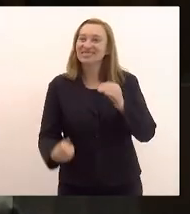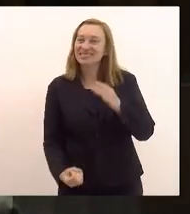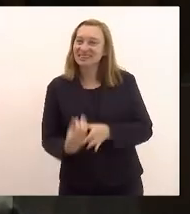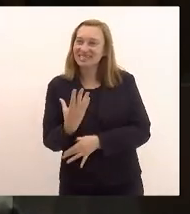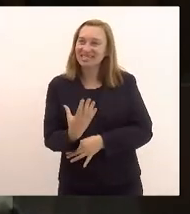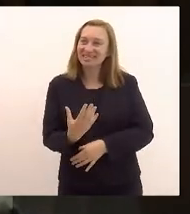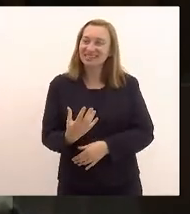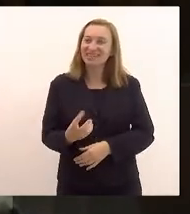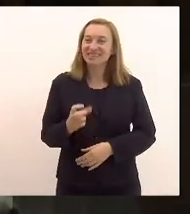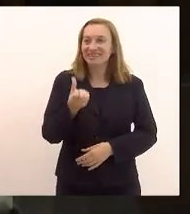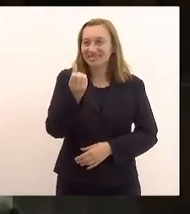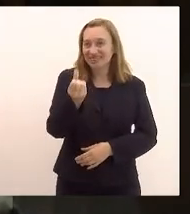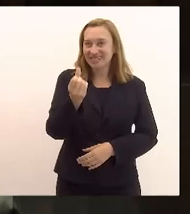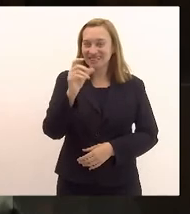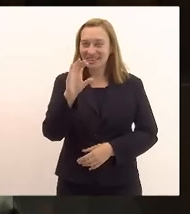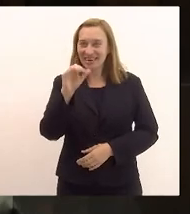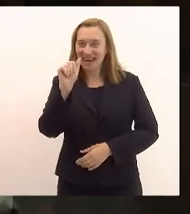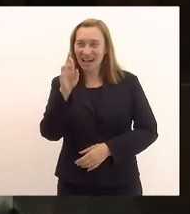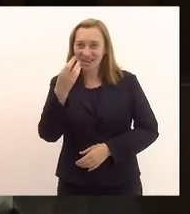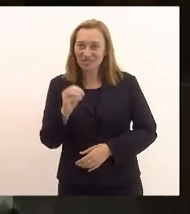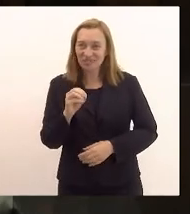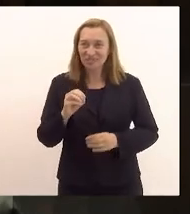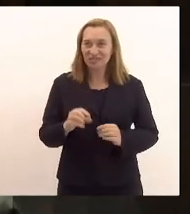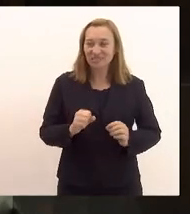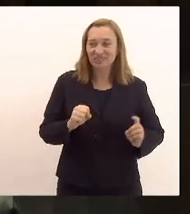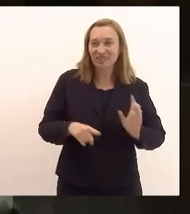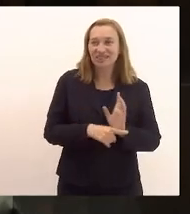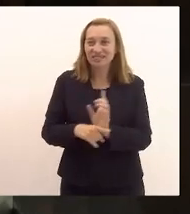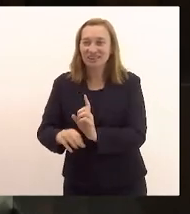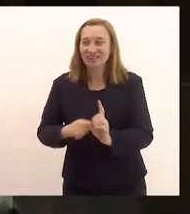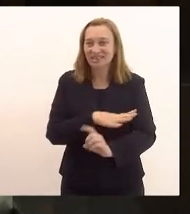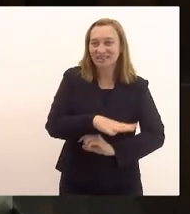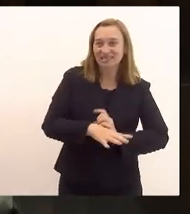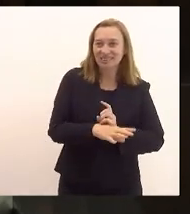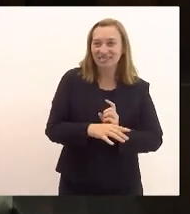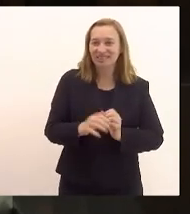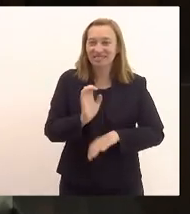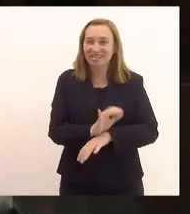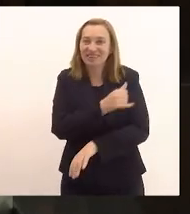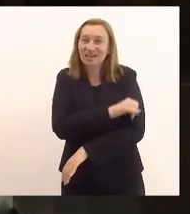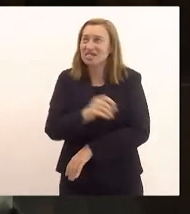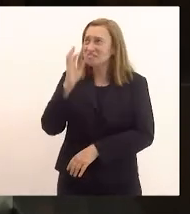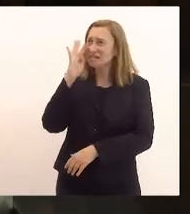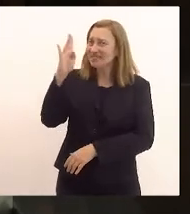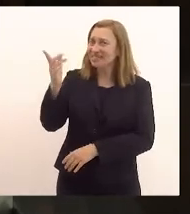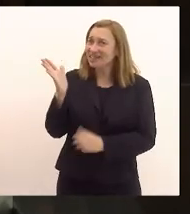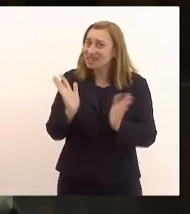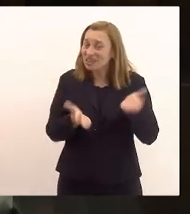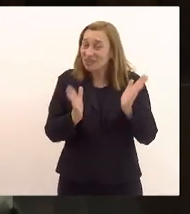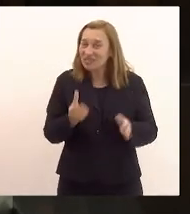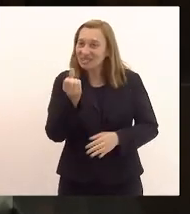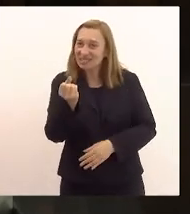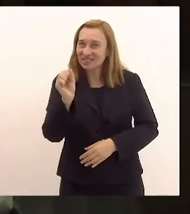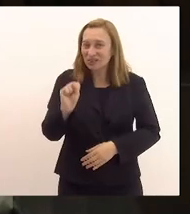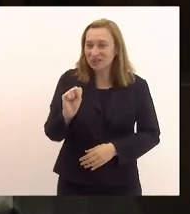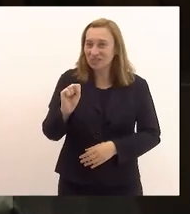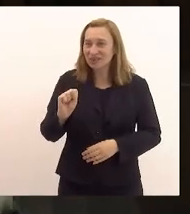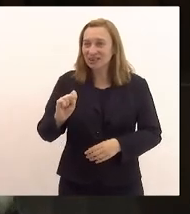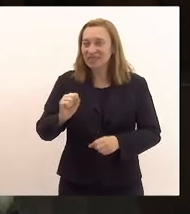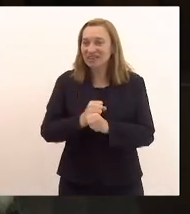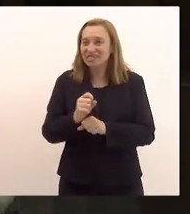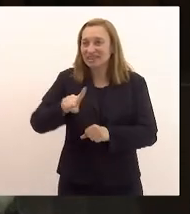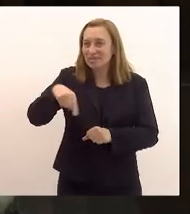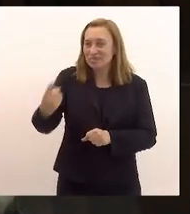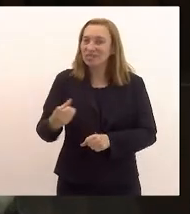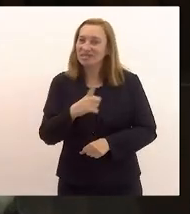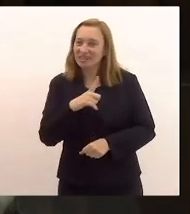criados os seis cargos de assistência judiciária no Rio de Janeiro se eles imaginavam que hoje 68 anos depois teríamos essa